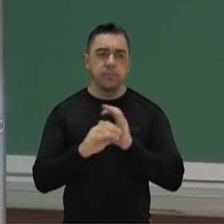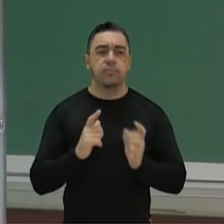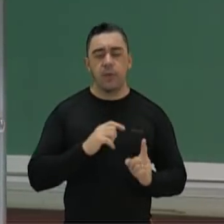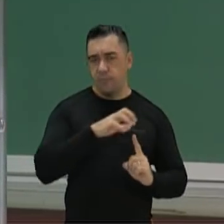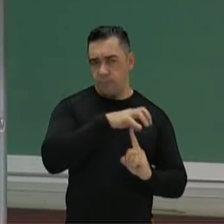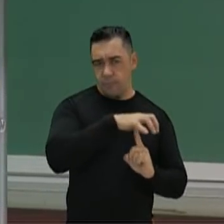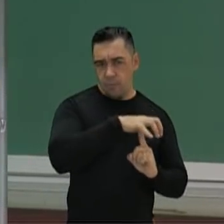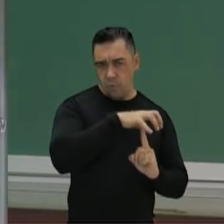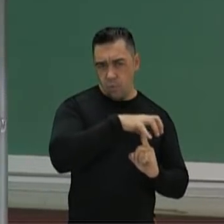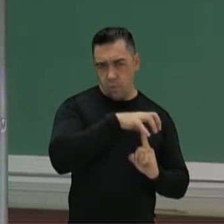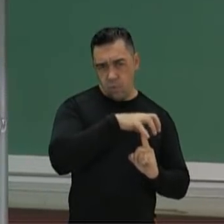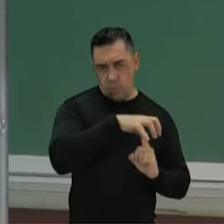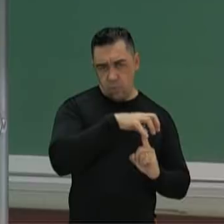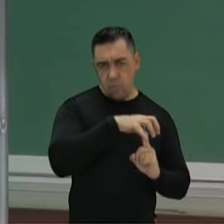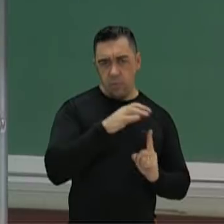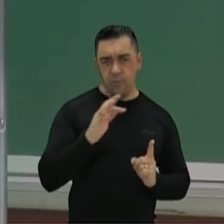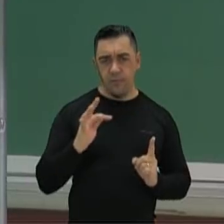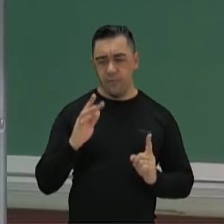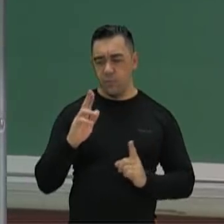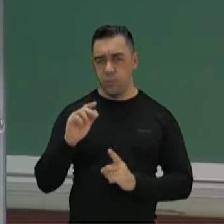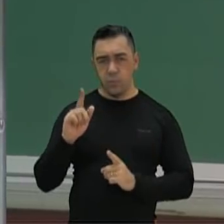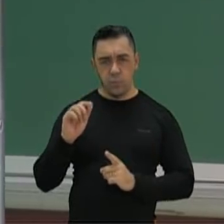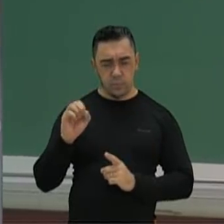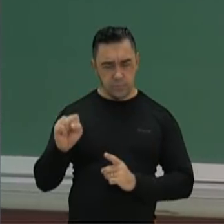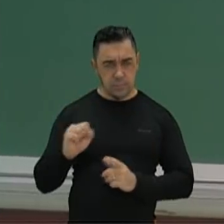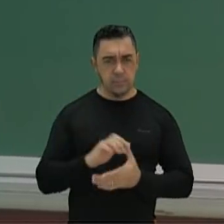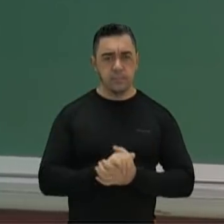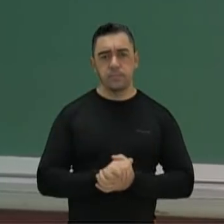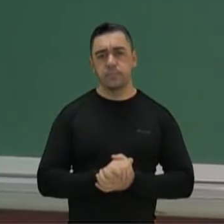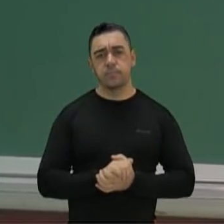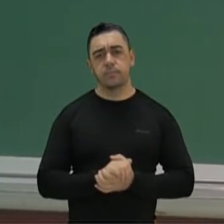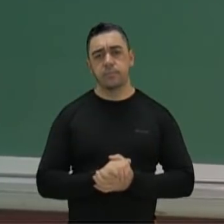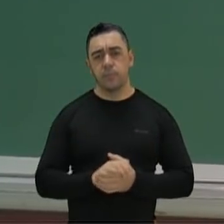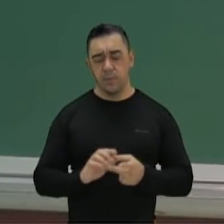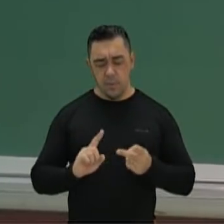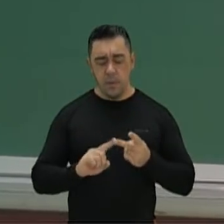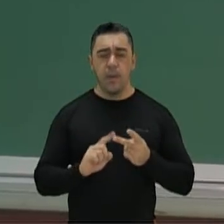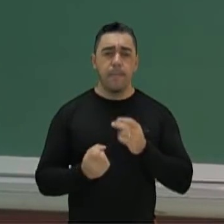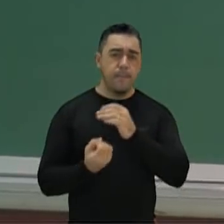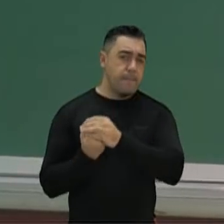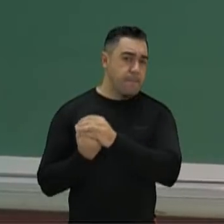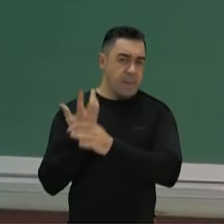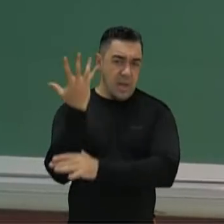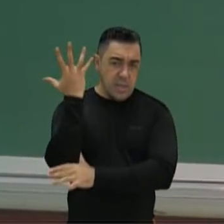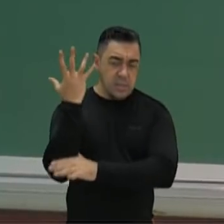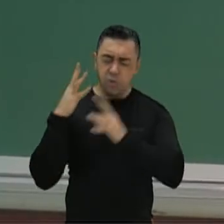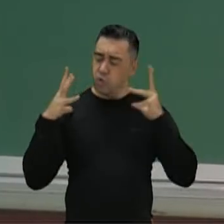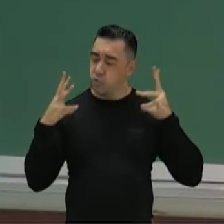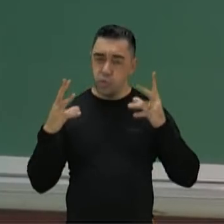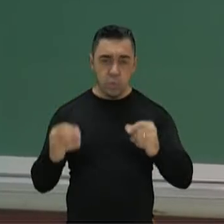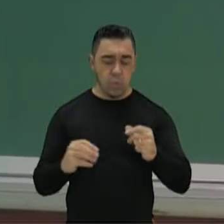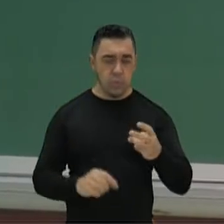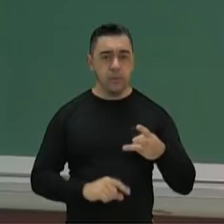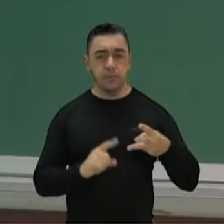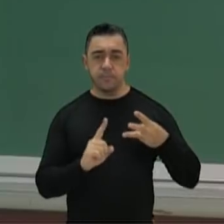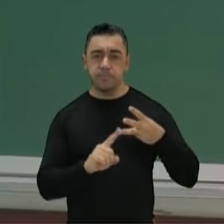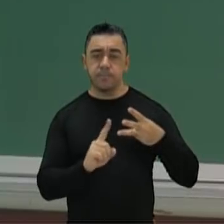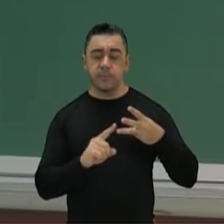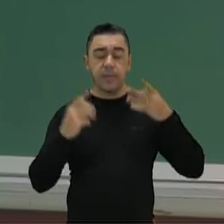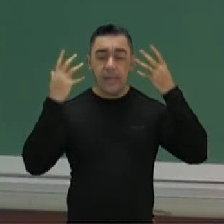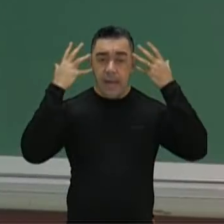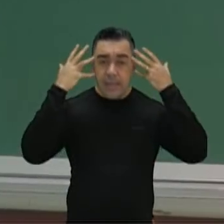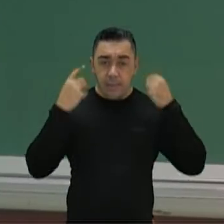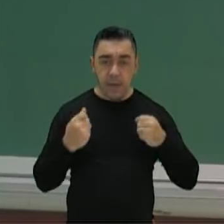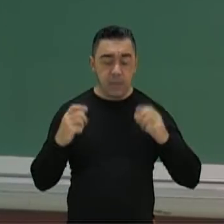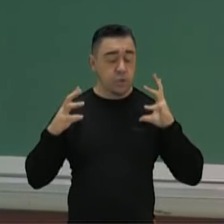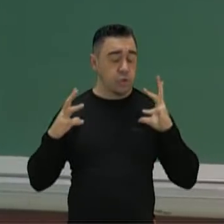fungos, como os cogumelos, todas as plantas e todos os animais. Então, eu trouxe